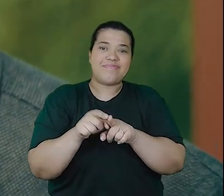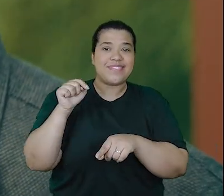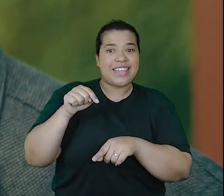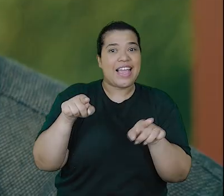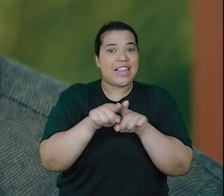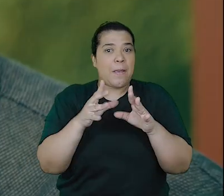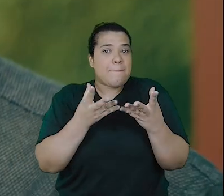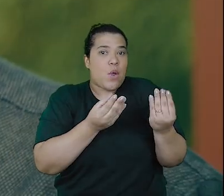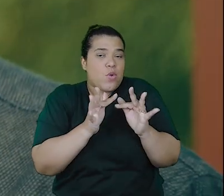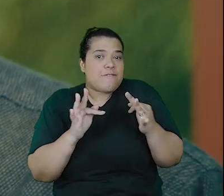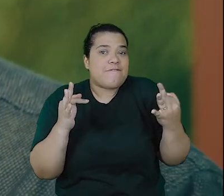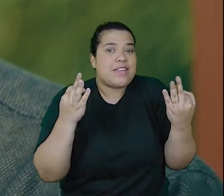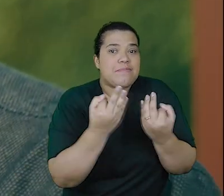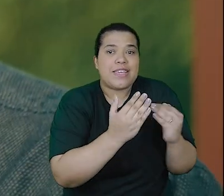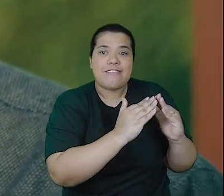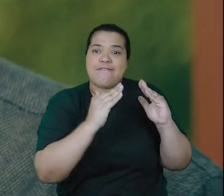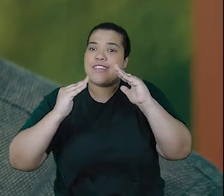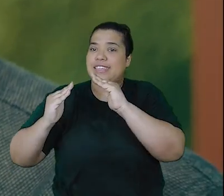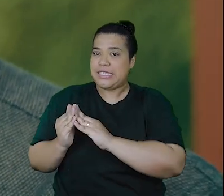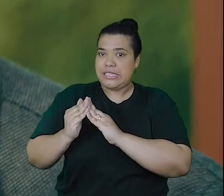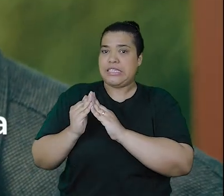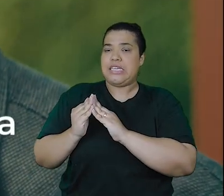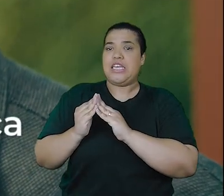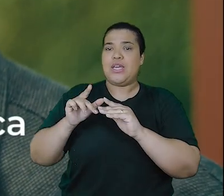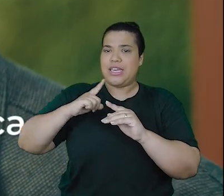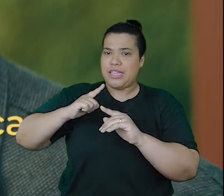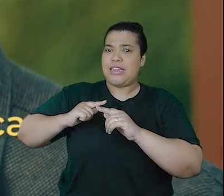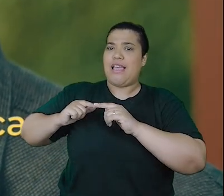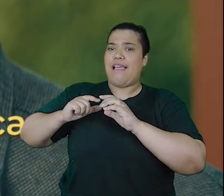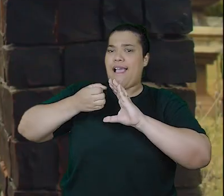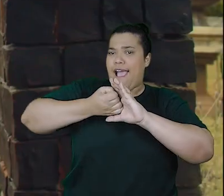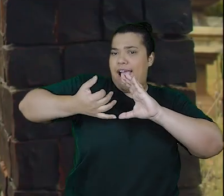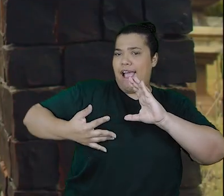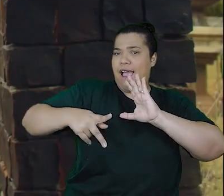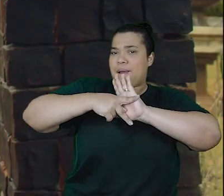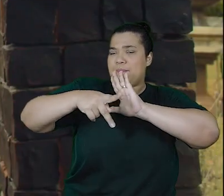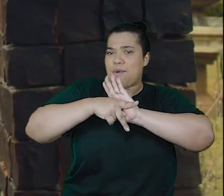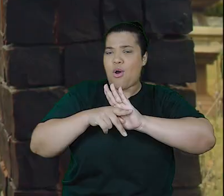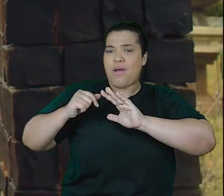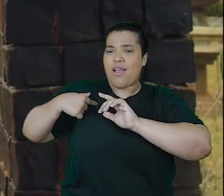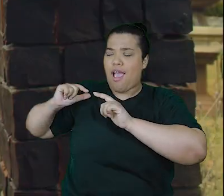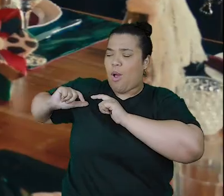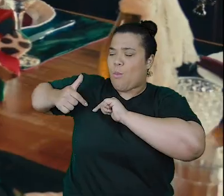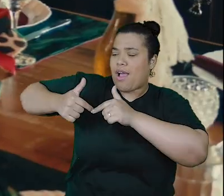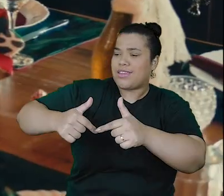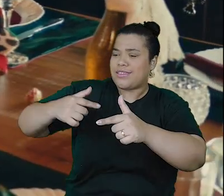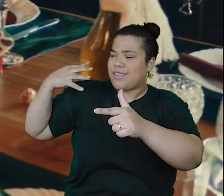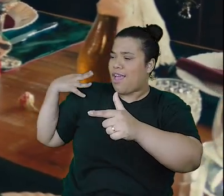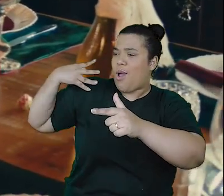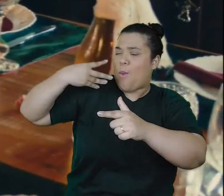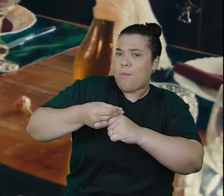muitas famílias, muitos vizinhos ainda, né, no interior do município que ainda mantém essa característica. Tradição que herdou-se, né, dos nossos